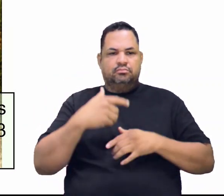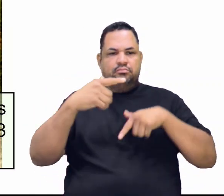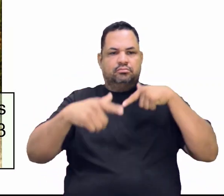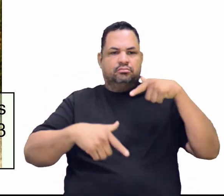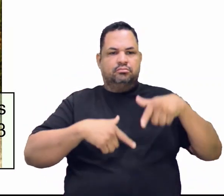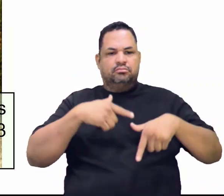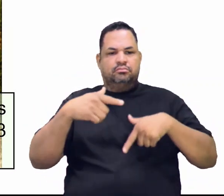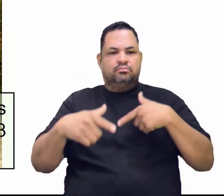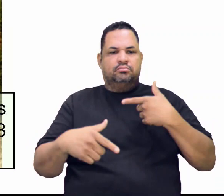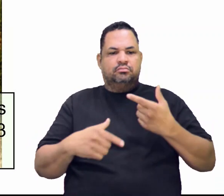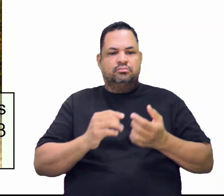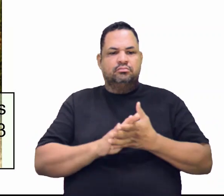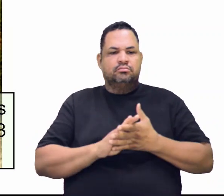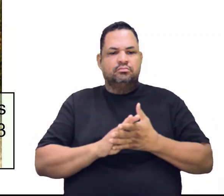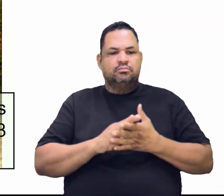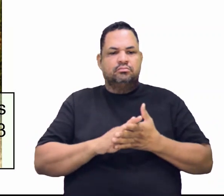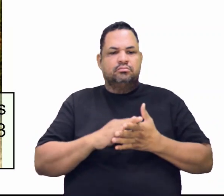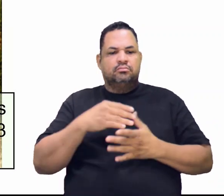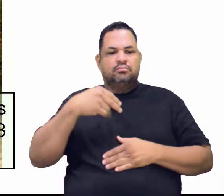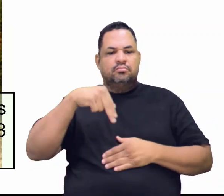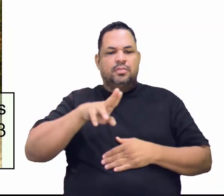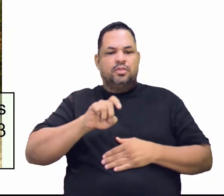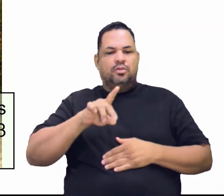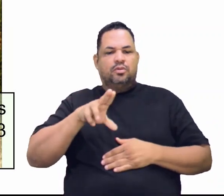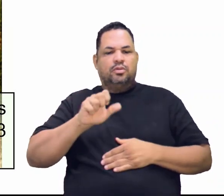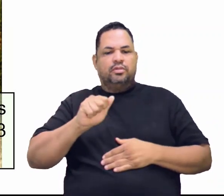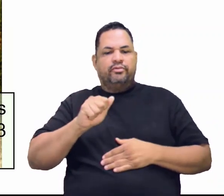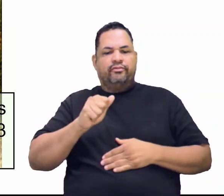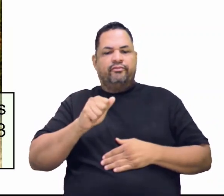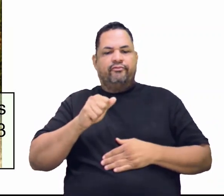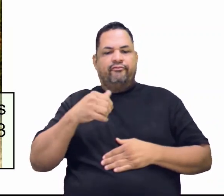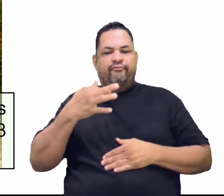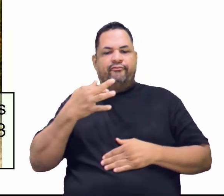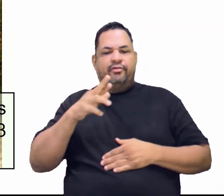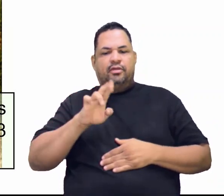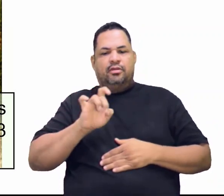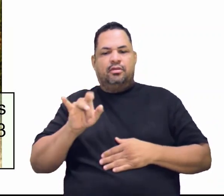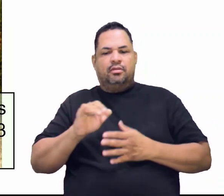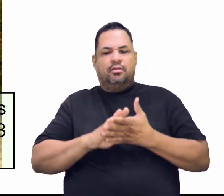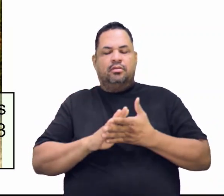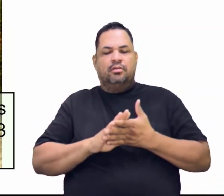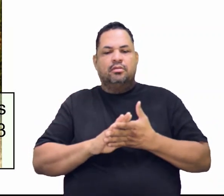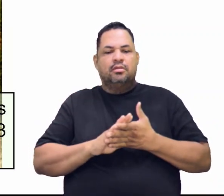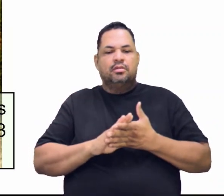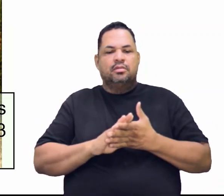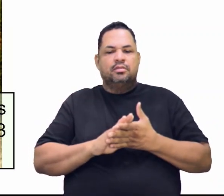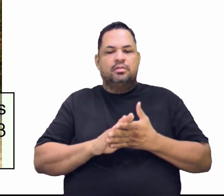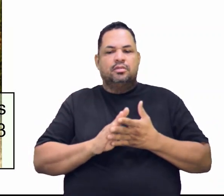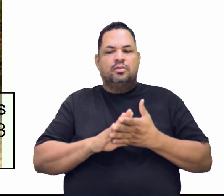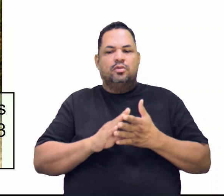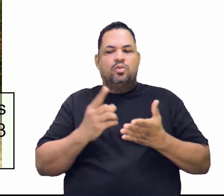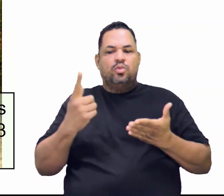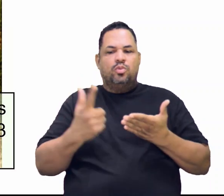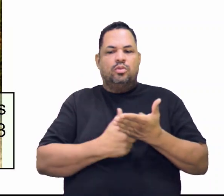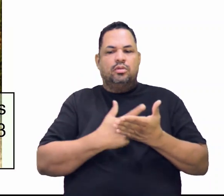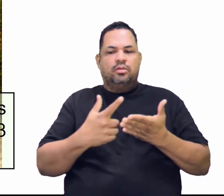desse trabalhador. Para Manuel Rodrigues Ferreira, o autor do livro A Ferrovia do